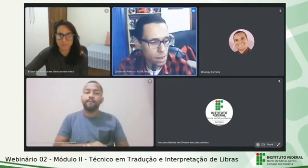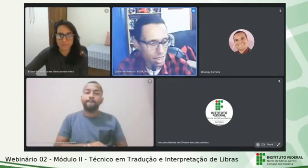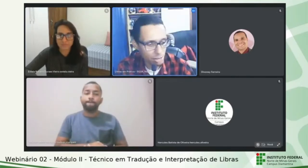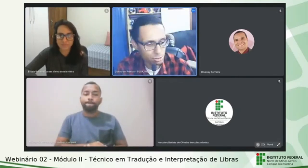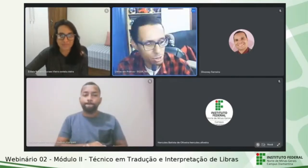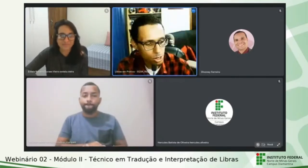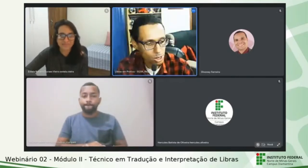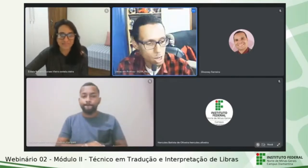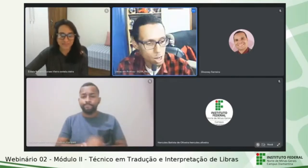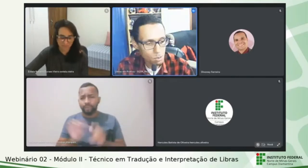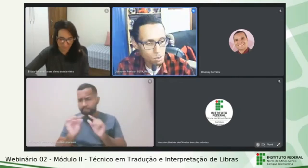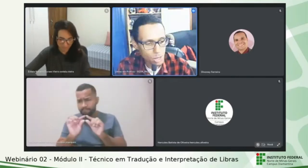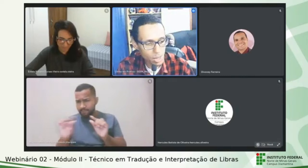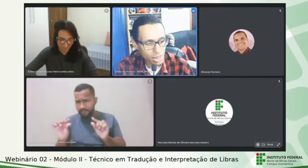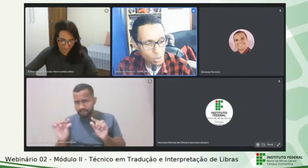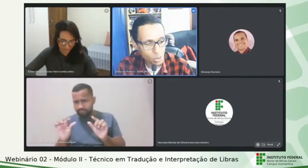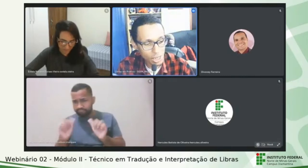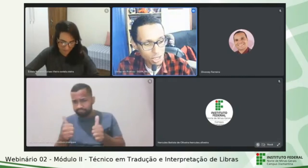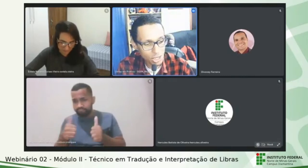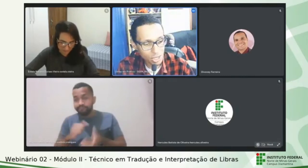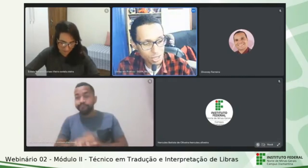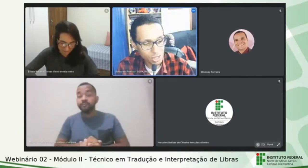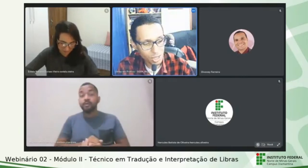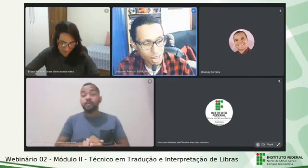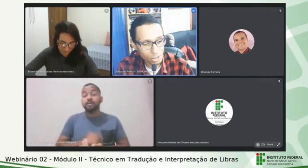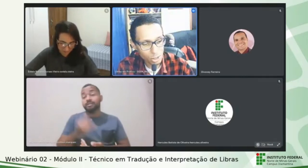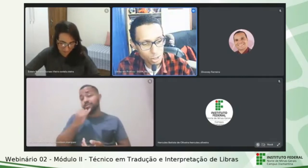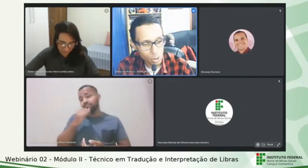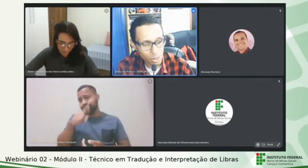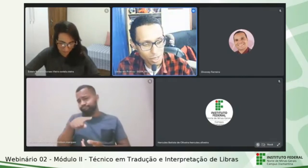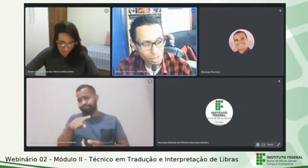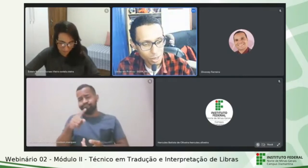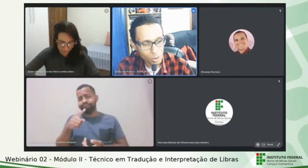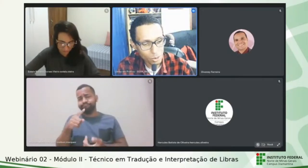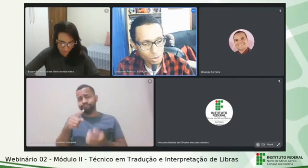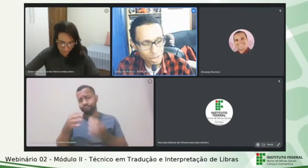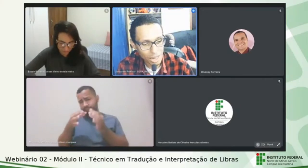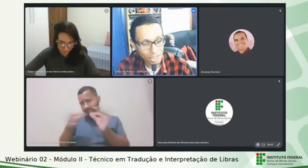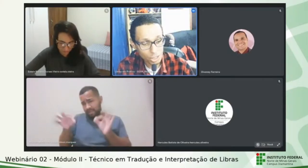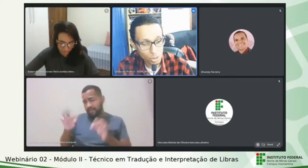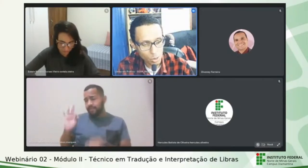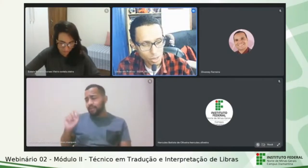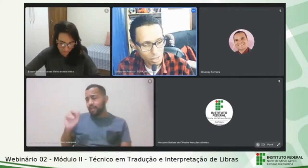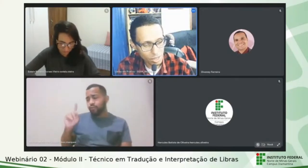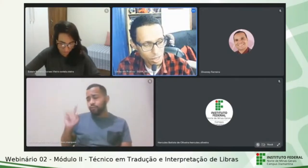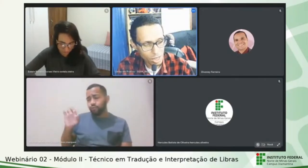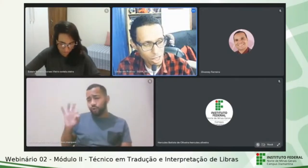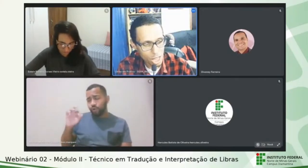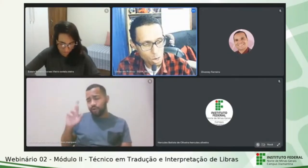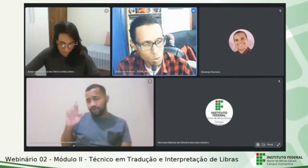Um parágrafo. Muito além do clichê tradutore ou traditore, quais são